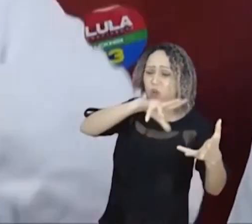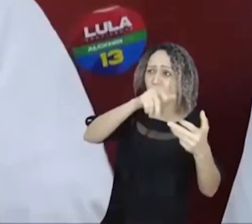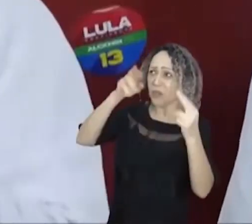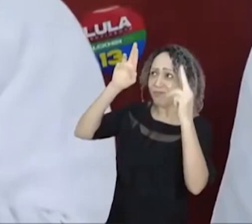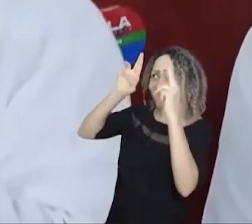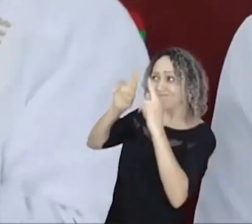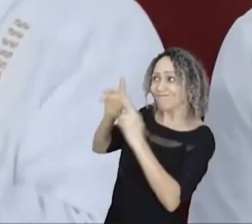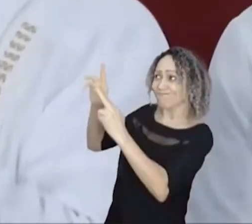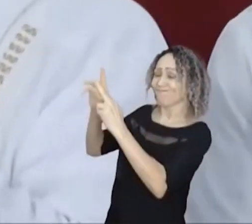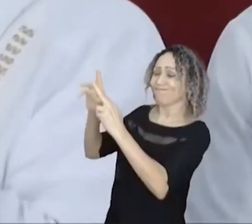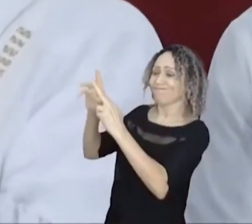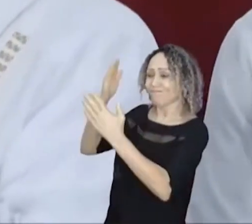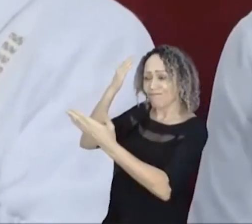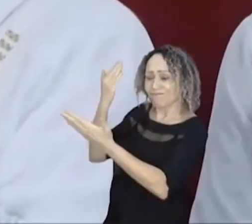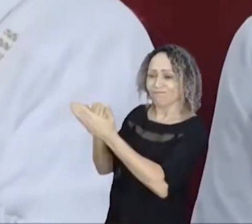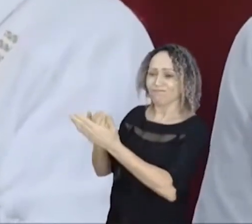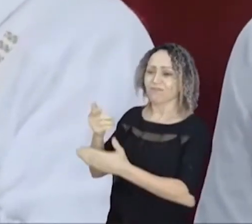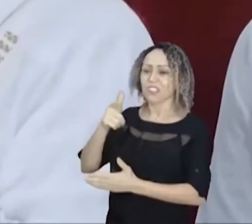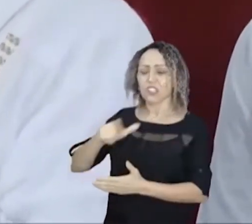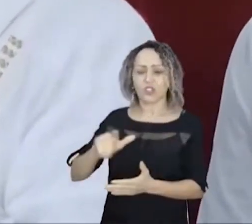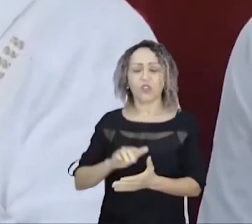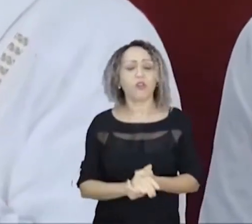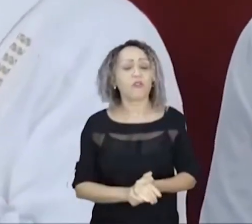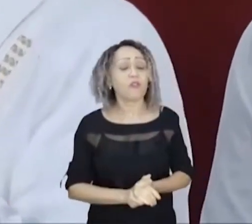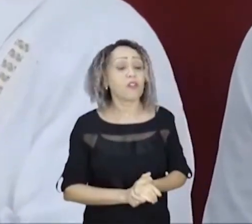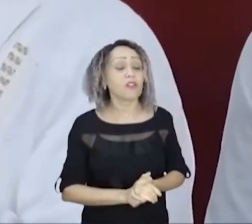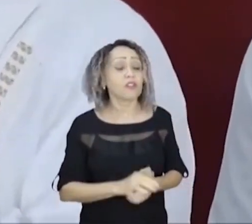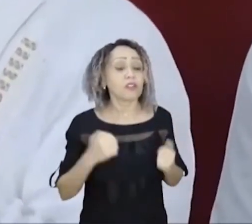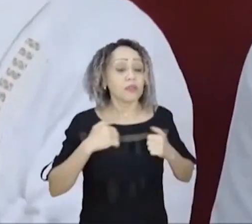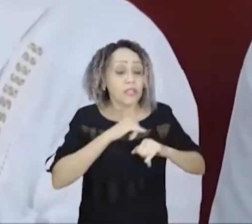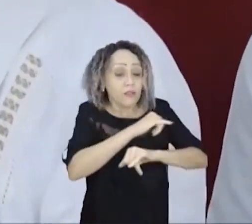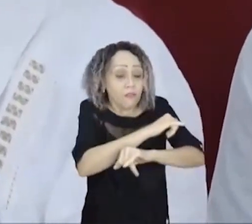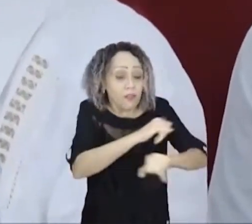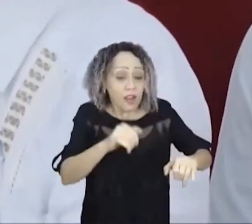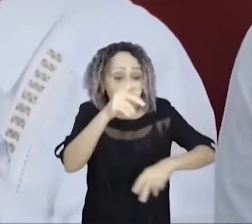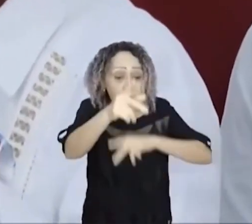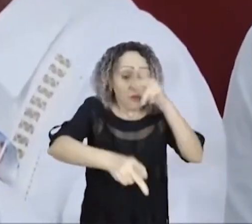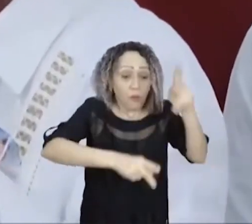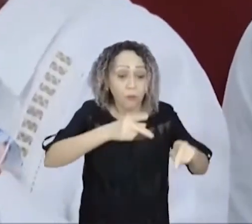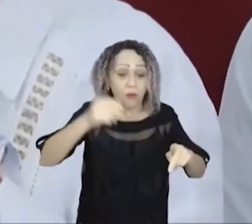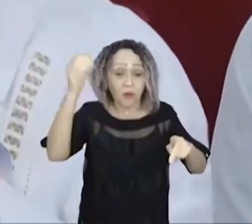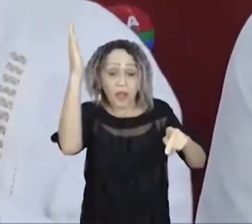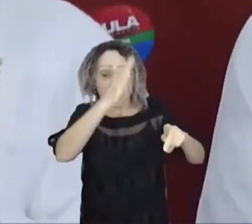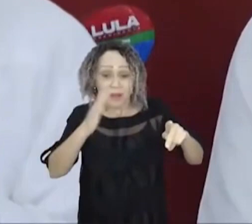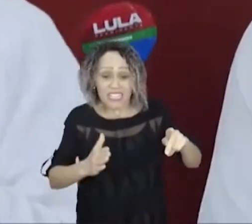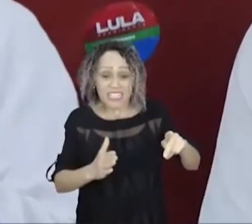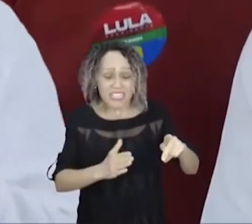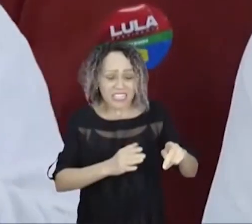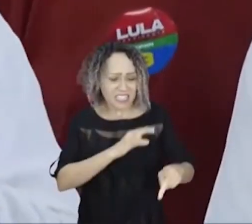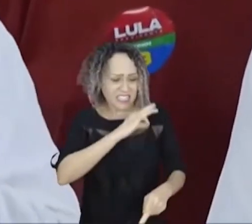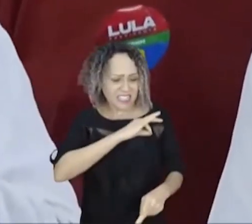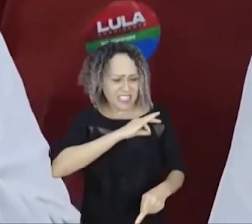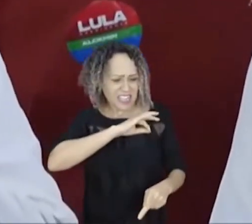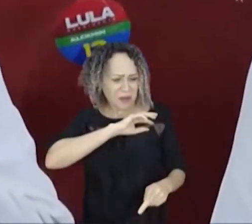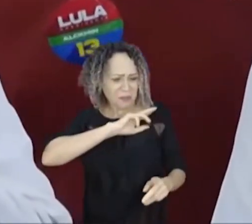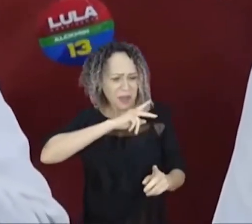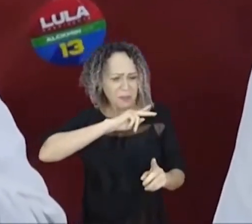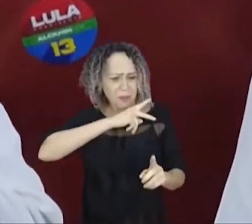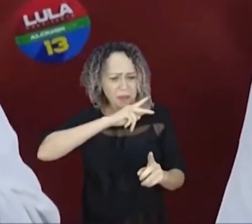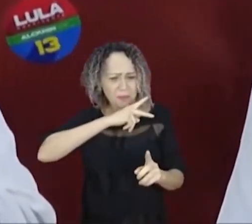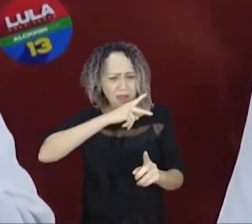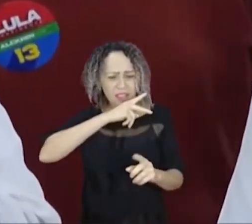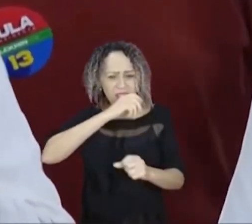para o povo brasileiro que o salário mínimo vai voltar a aumentar acima da inflação todo ano. E